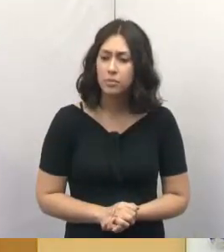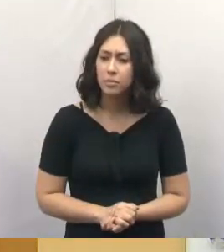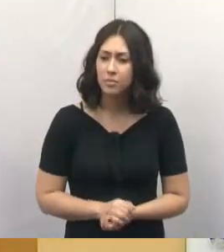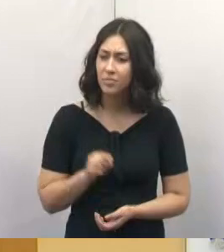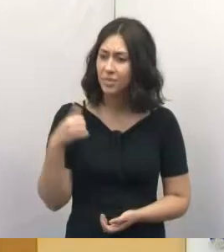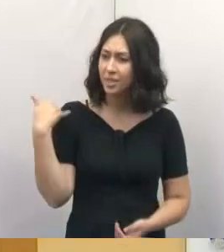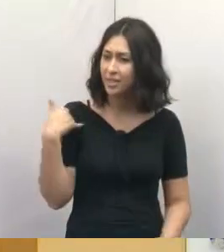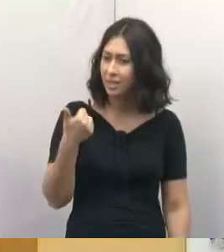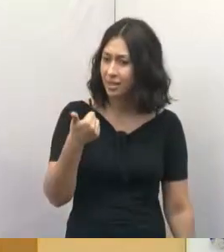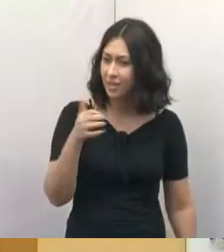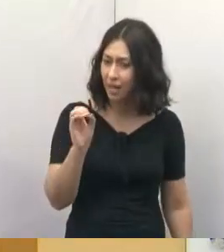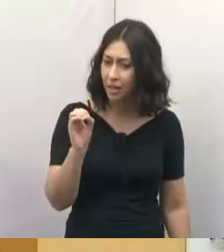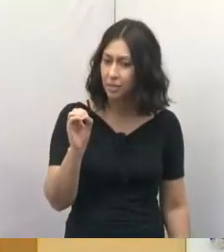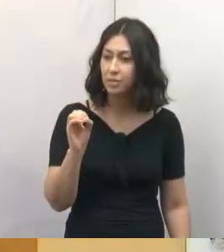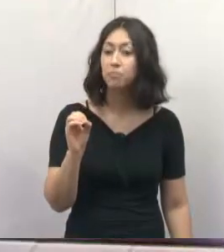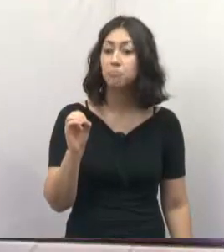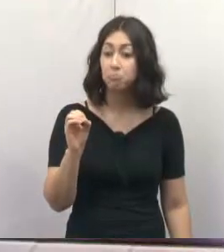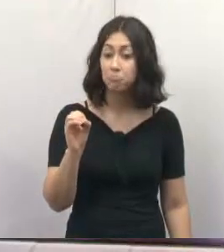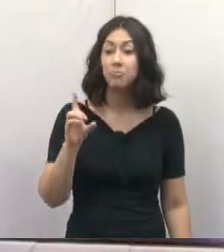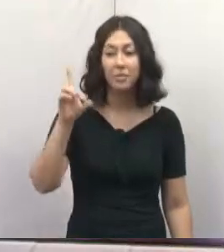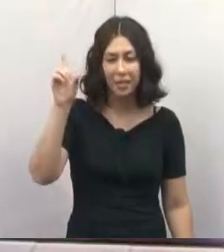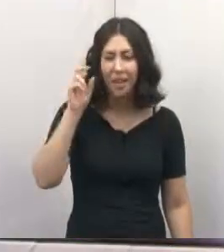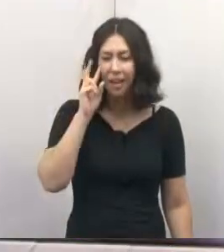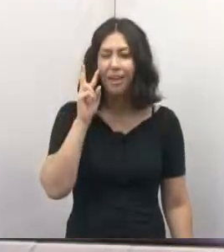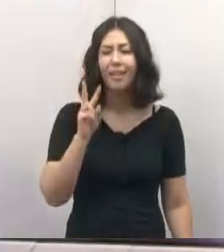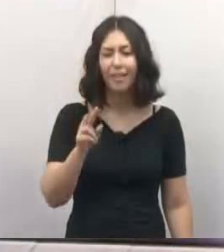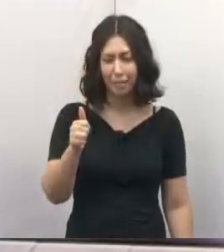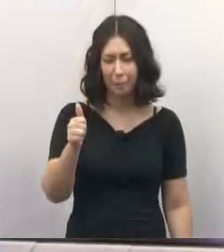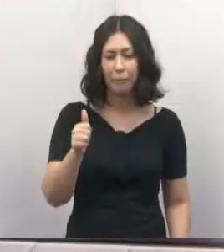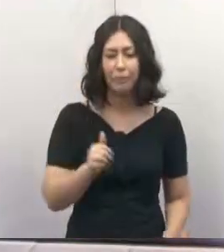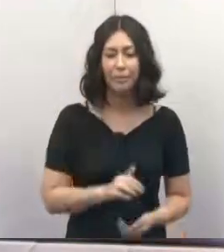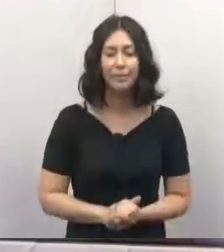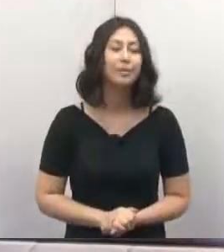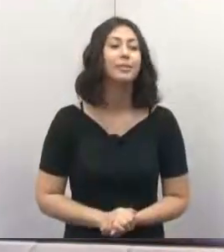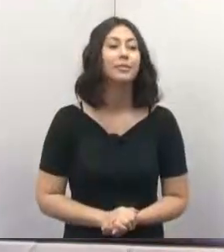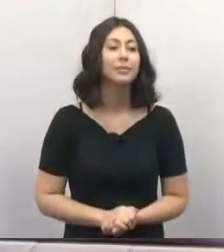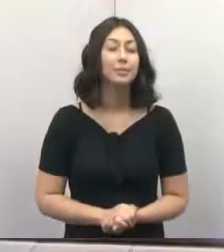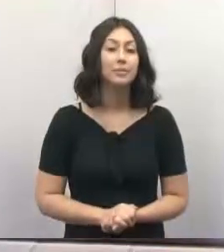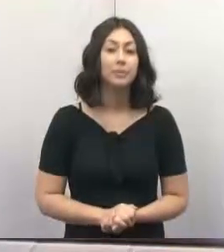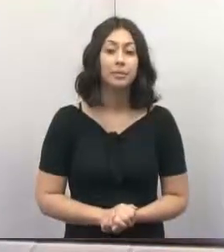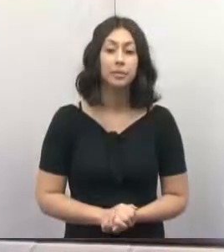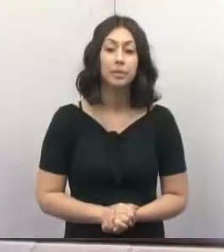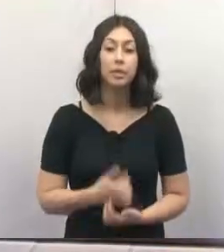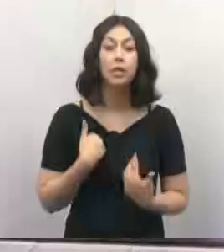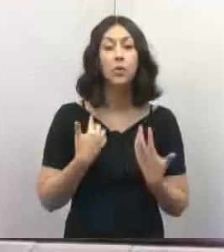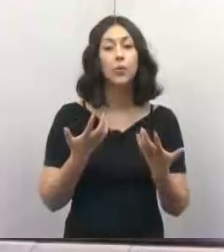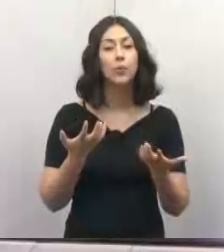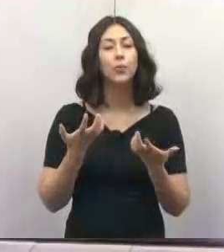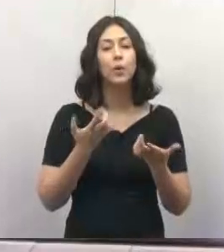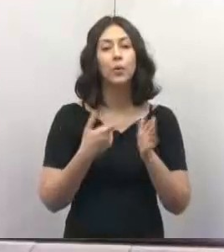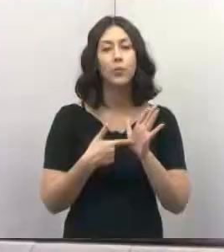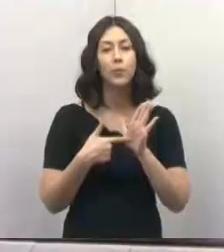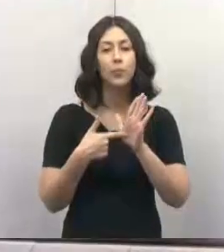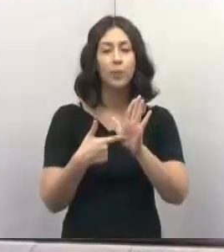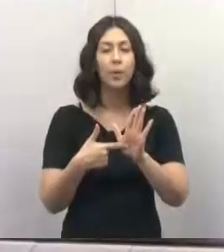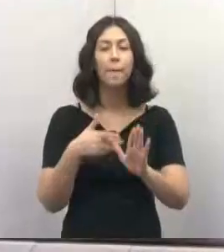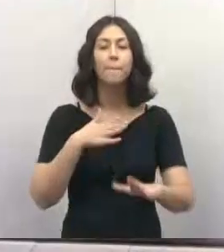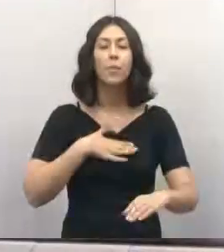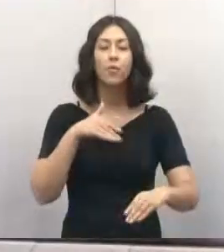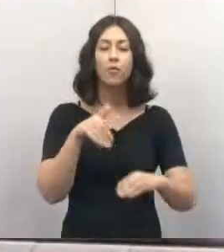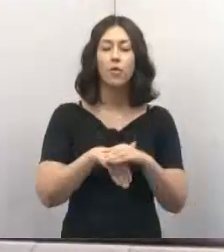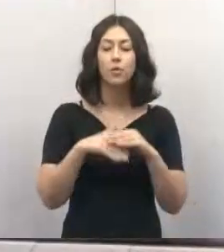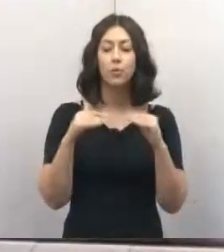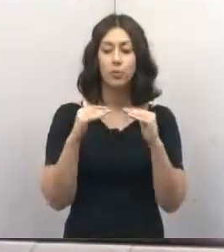tinha 10 anos na ocasião, né? Deus está vendo. Então eu quero manifestar aqui que o meu voto vai